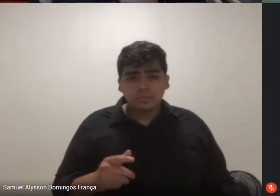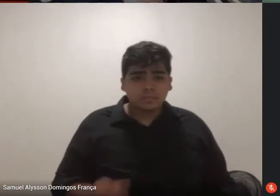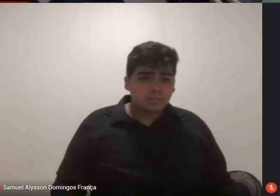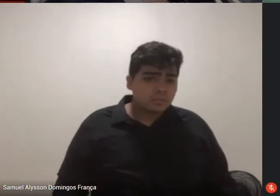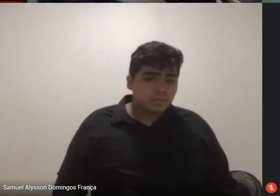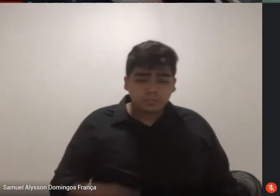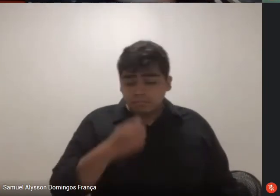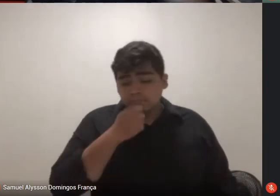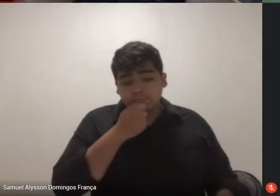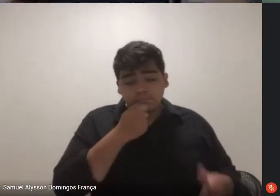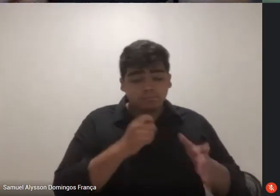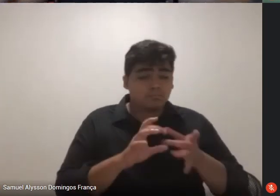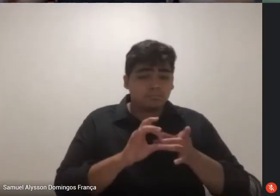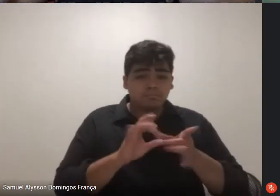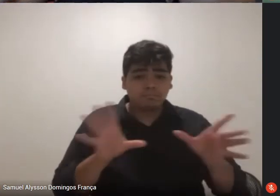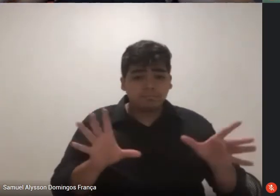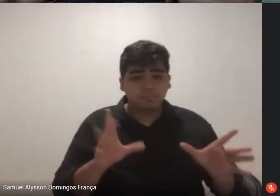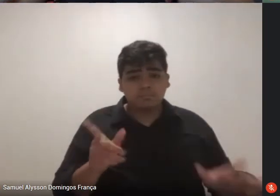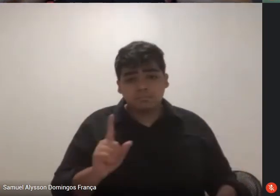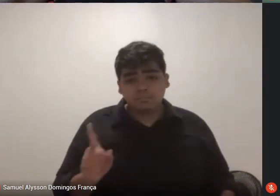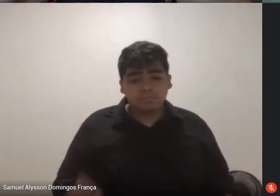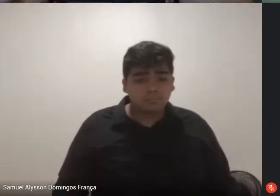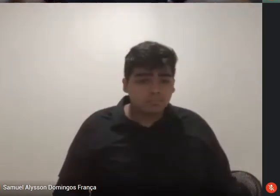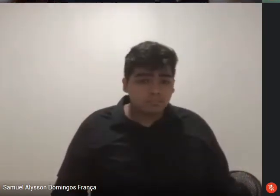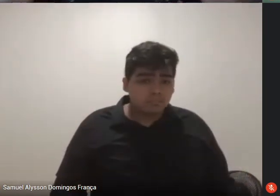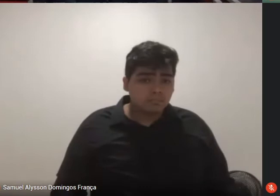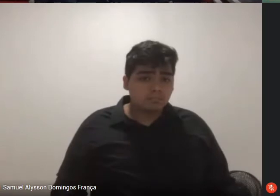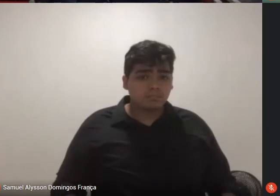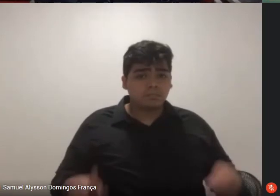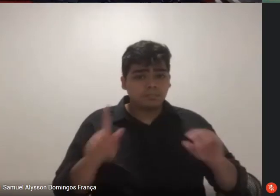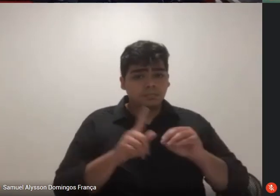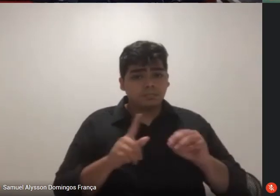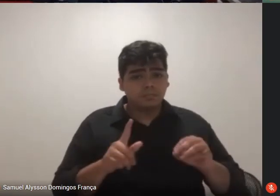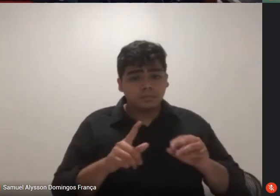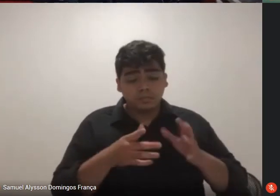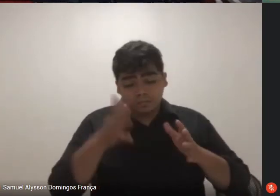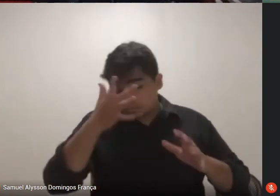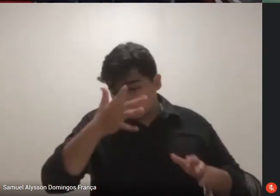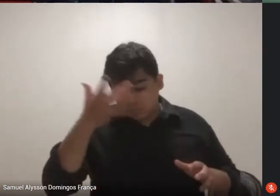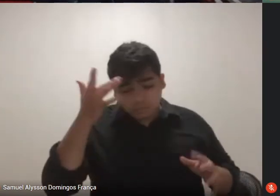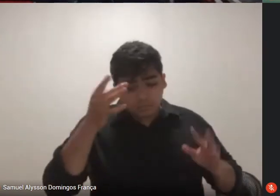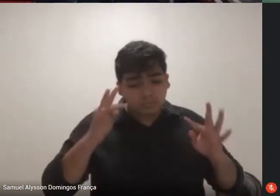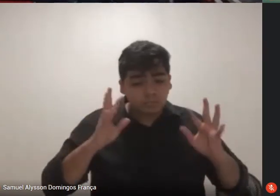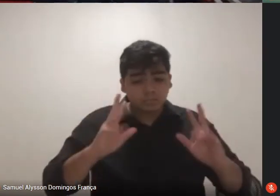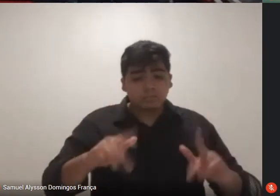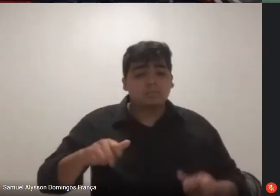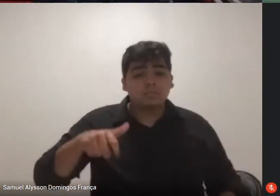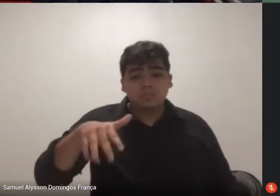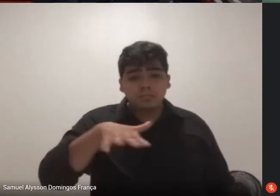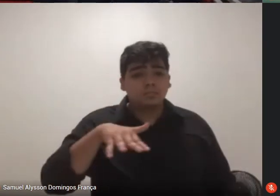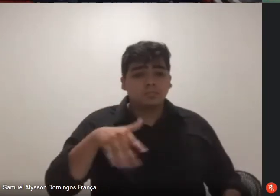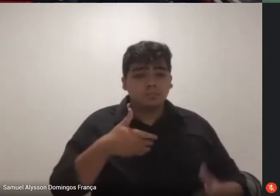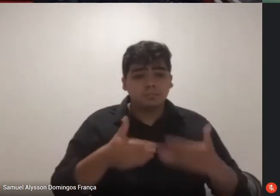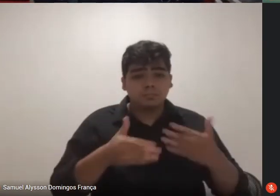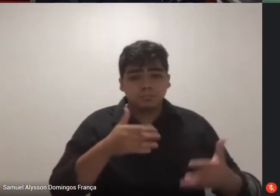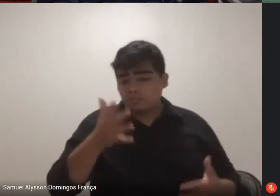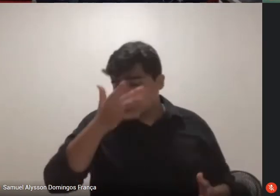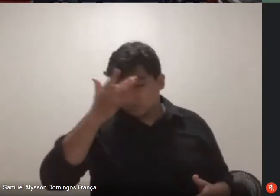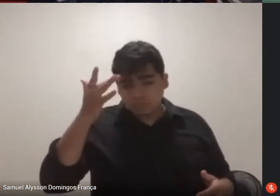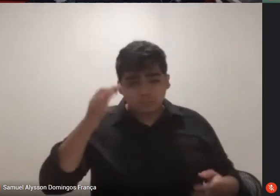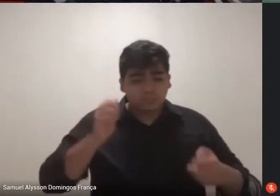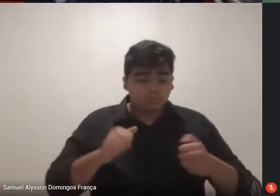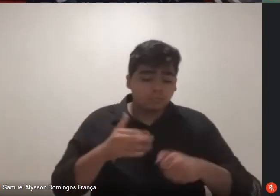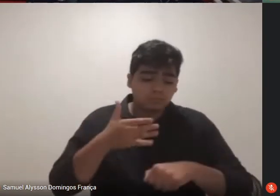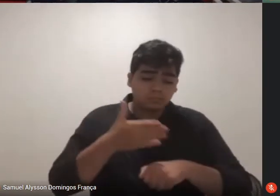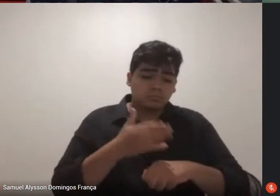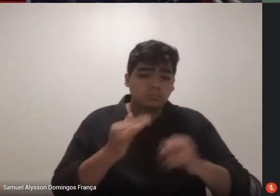está disponível, né, ao público, mas a ideia é que ele fique disponível ao público em geral, qualquer pessoa possa acessar aquela ferramenta da